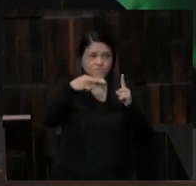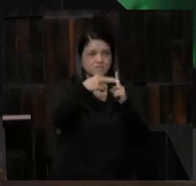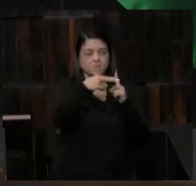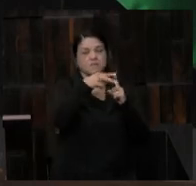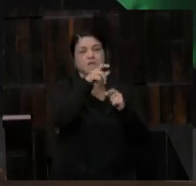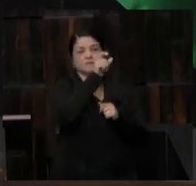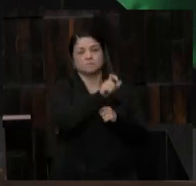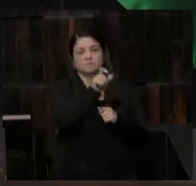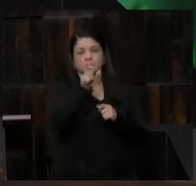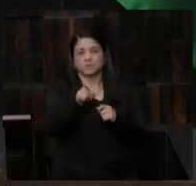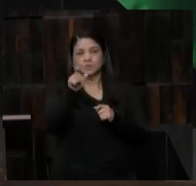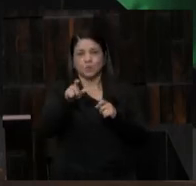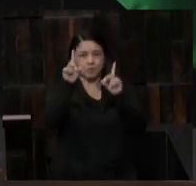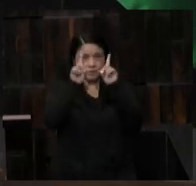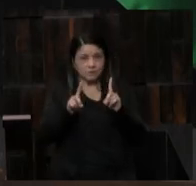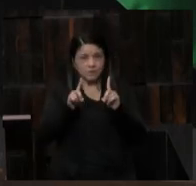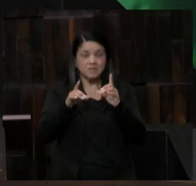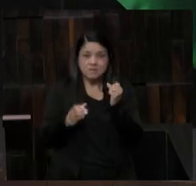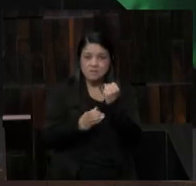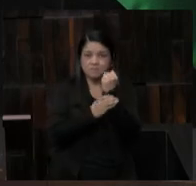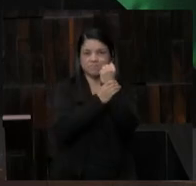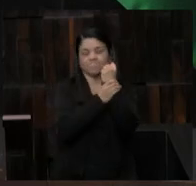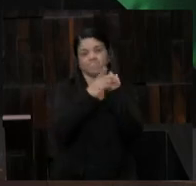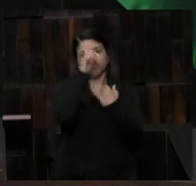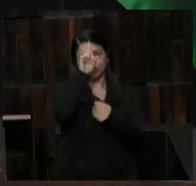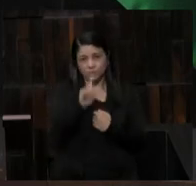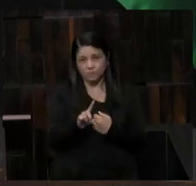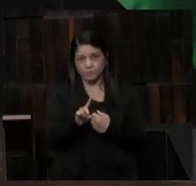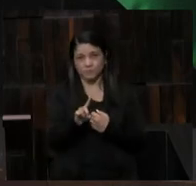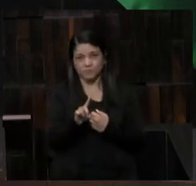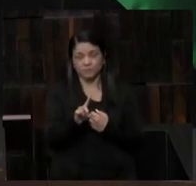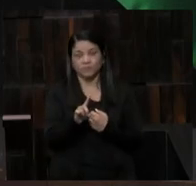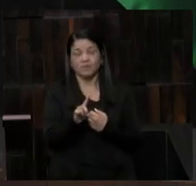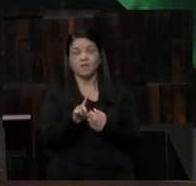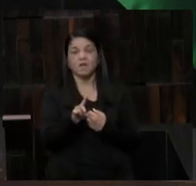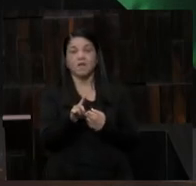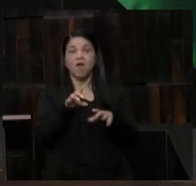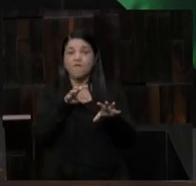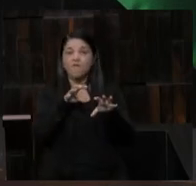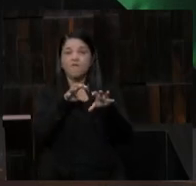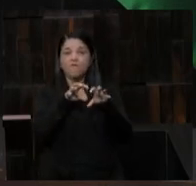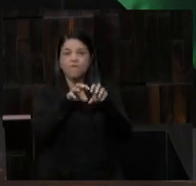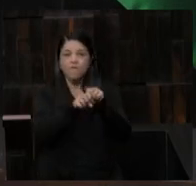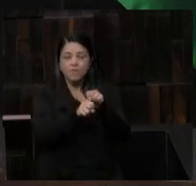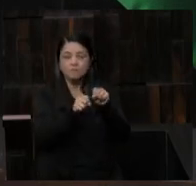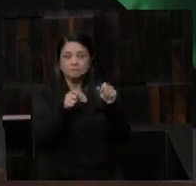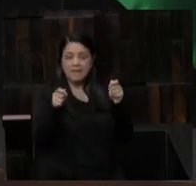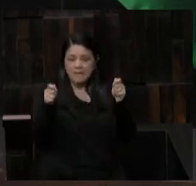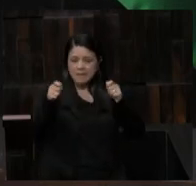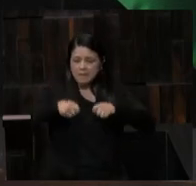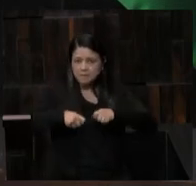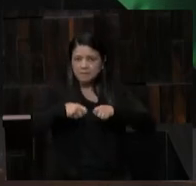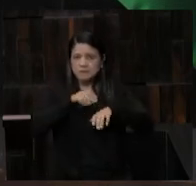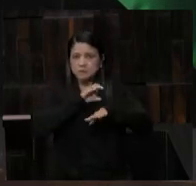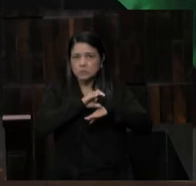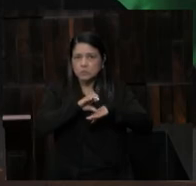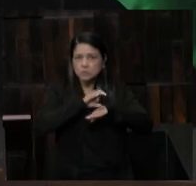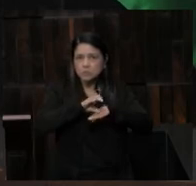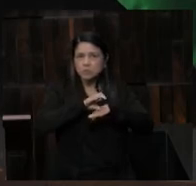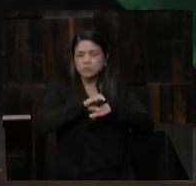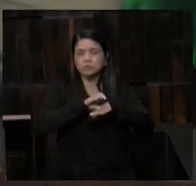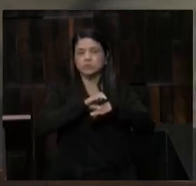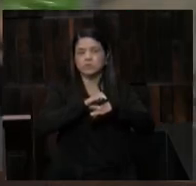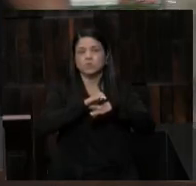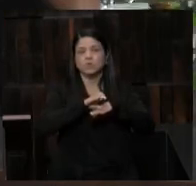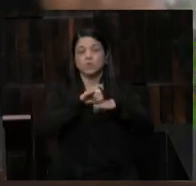pessoas, garantir os seus direitos e também a formação, a capacitação, como a gente, até a